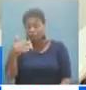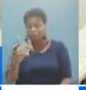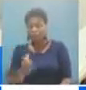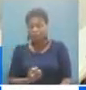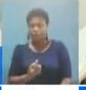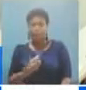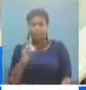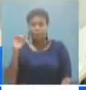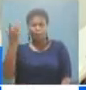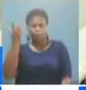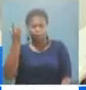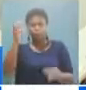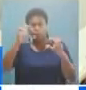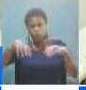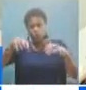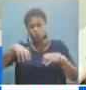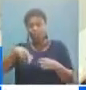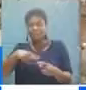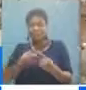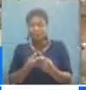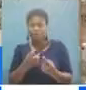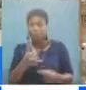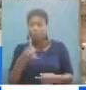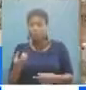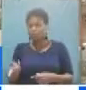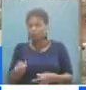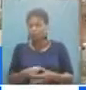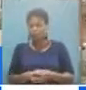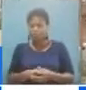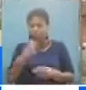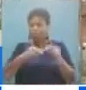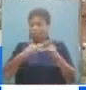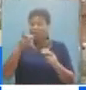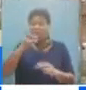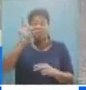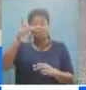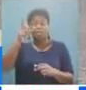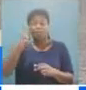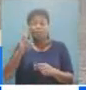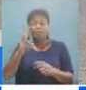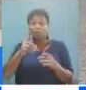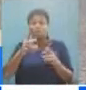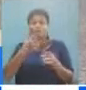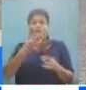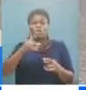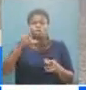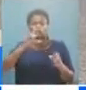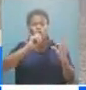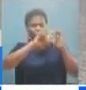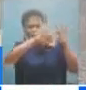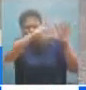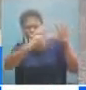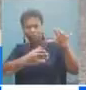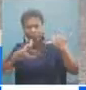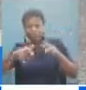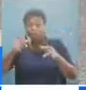para tanto a época das chuvas deste ano. Construções clandestinas, colocação de escombros e aterros nas encostas de linhas